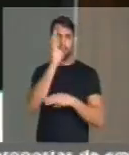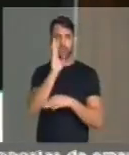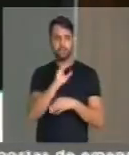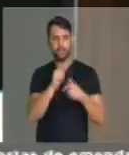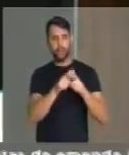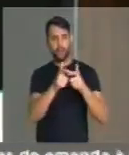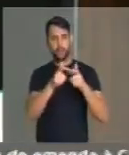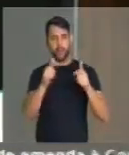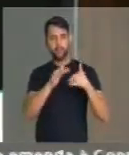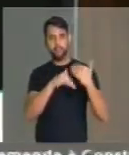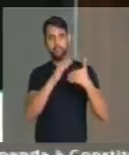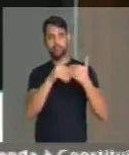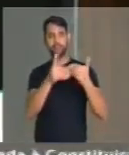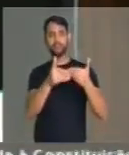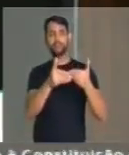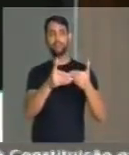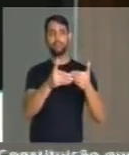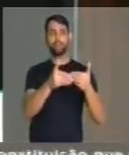se desenvolva.